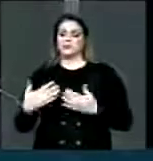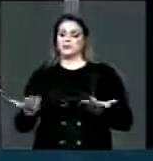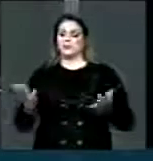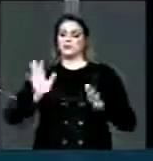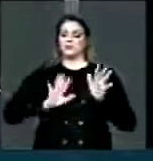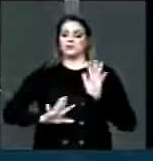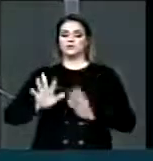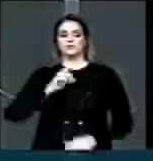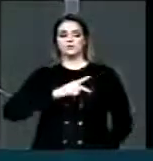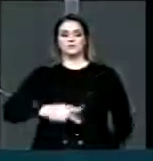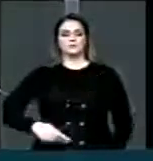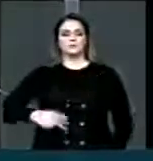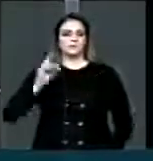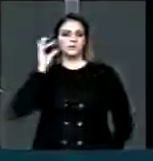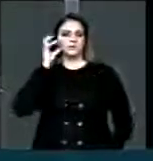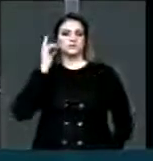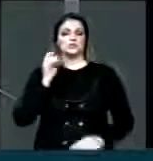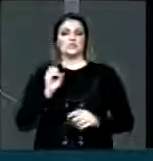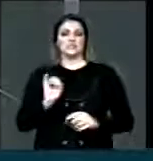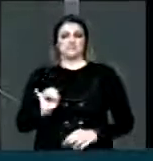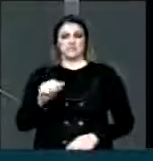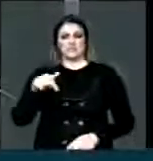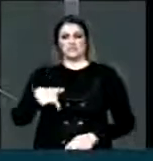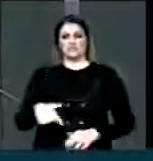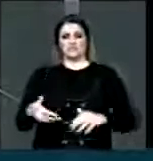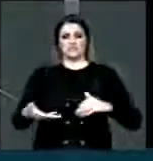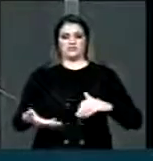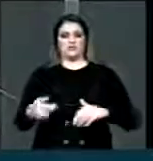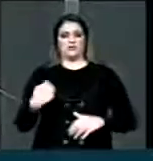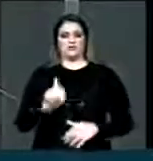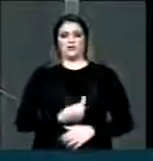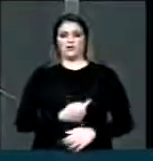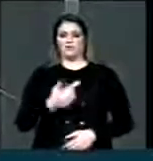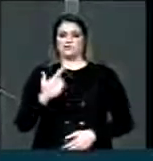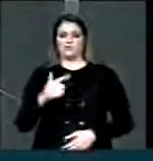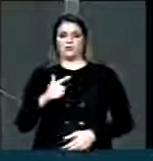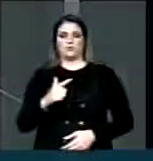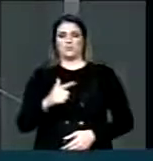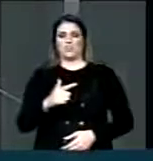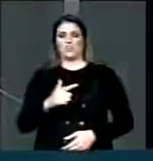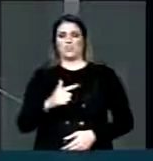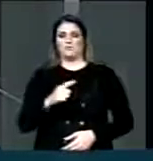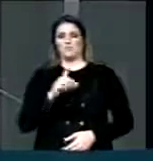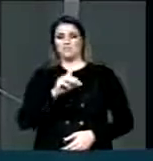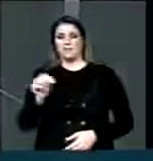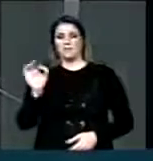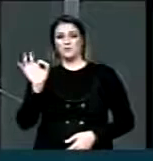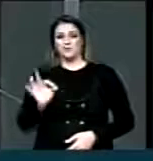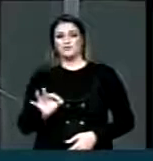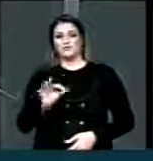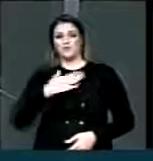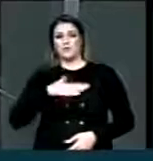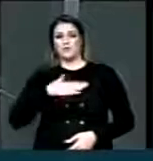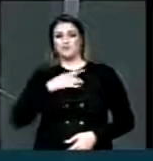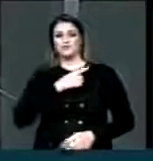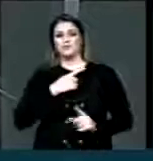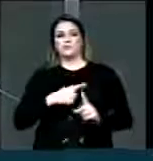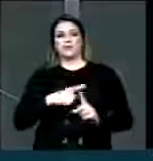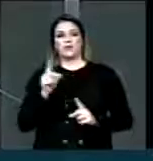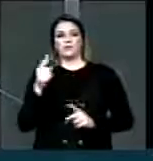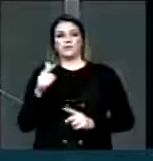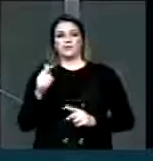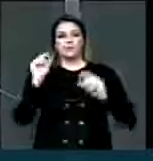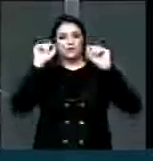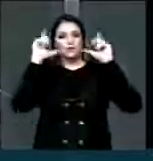a senhora já não é bem vista aqui do Parlamento Brasileiro, porque não dá atenção, não dá liberdade